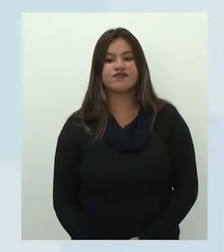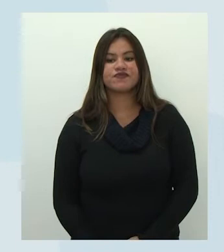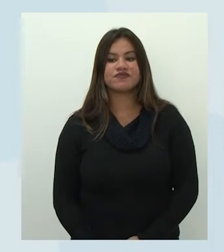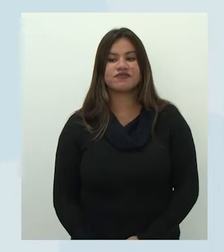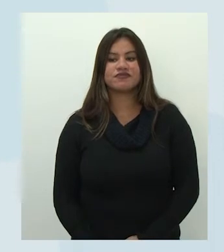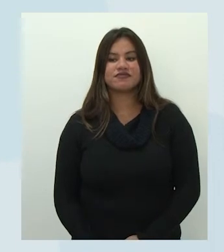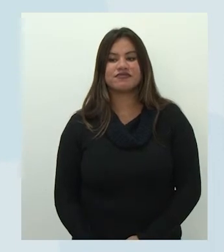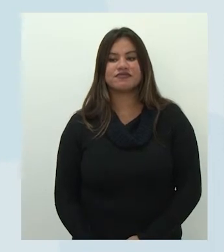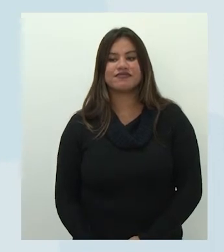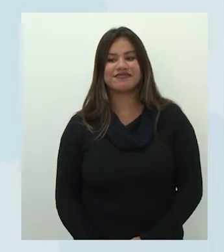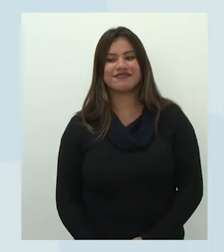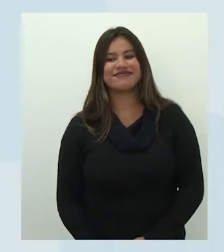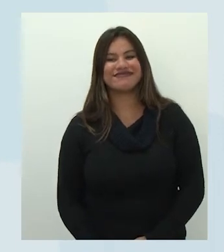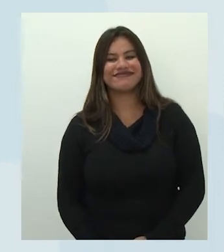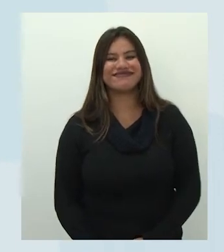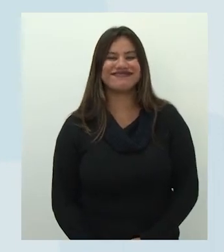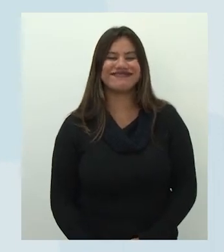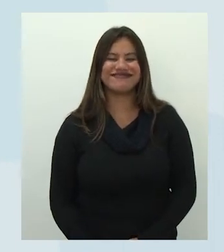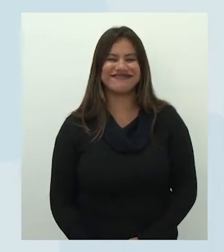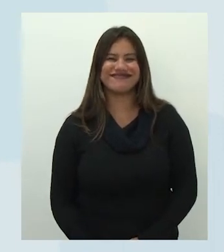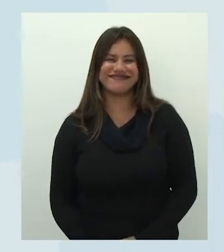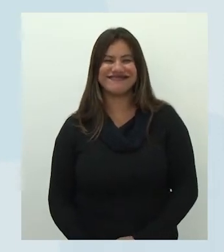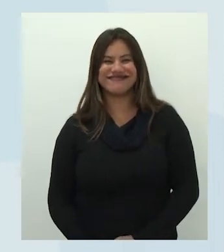A altura diminui com a idade?